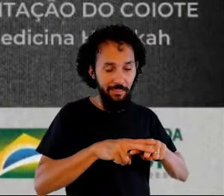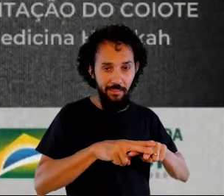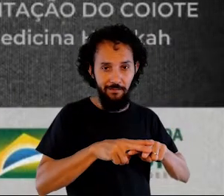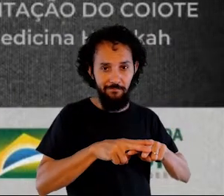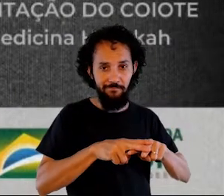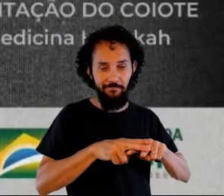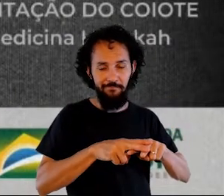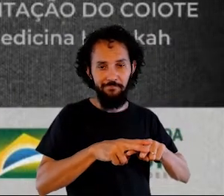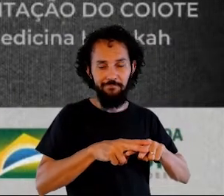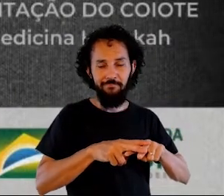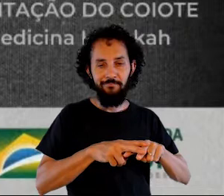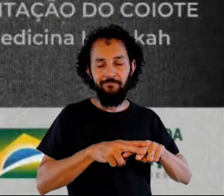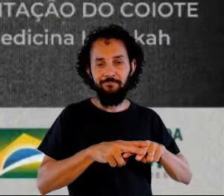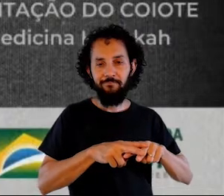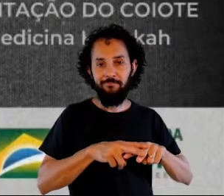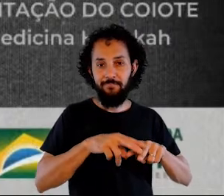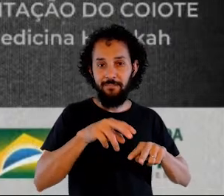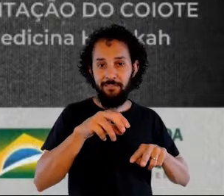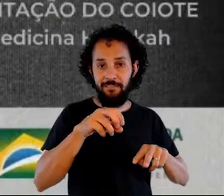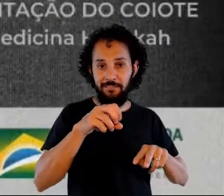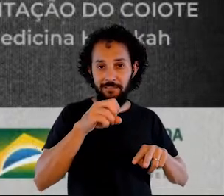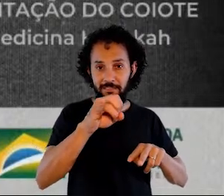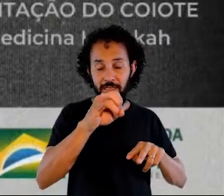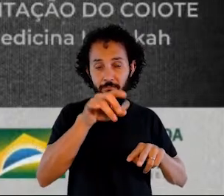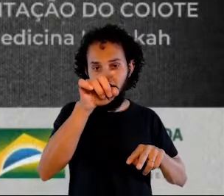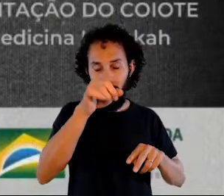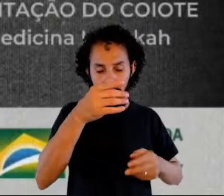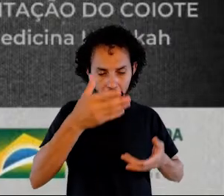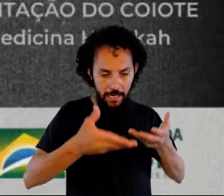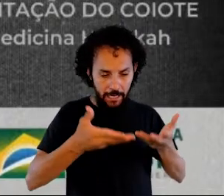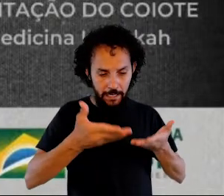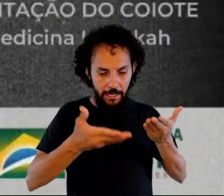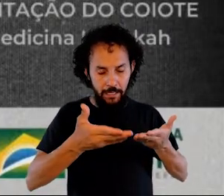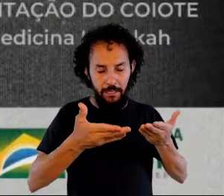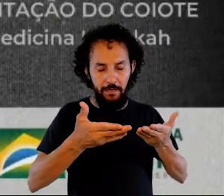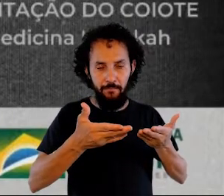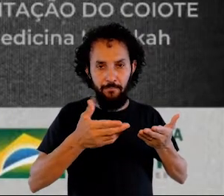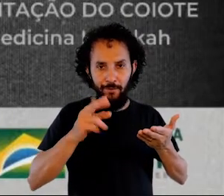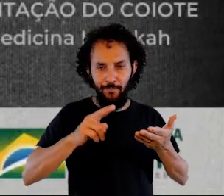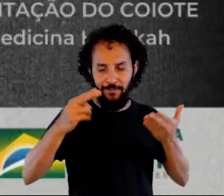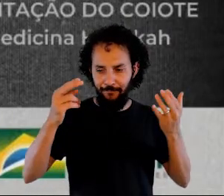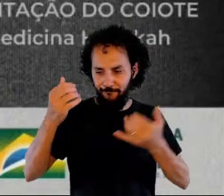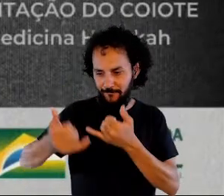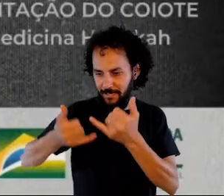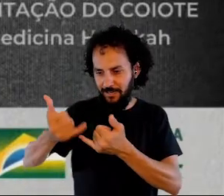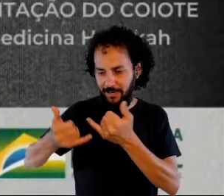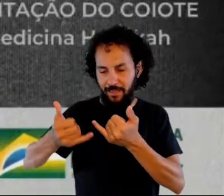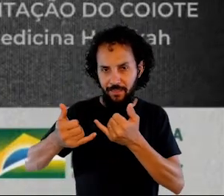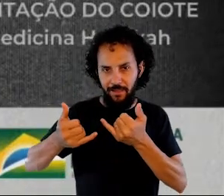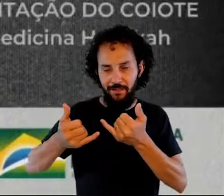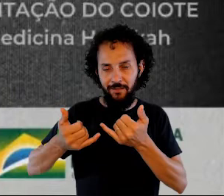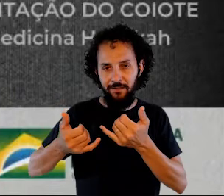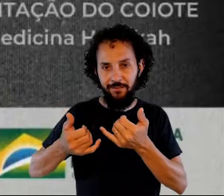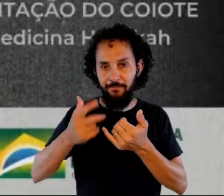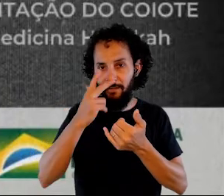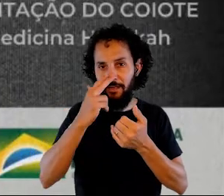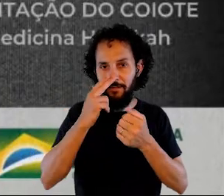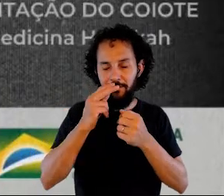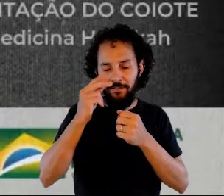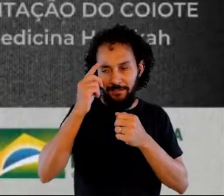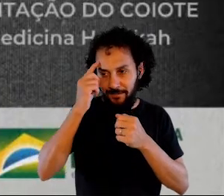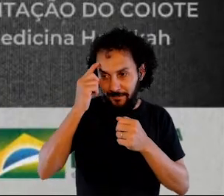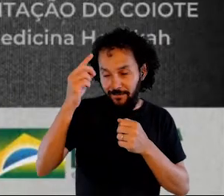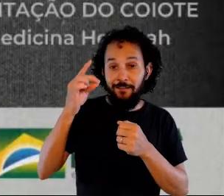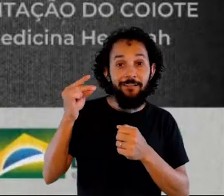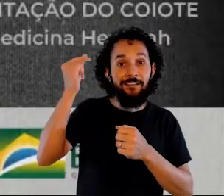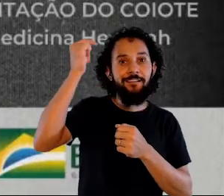Se equilibra o corpo com uma brincadeira física, ele liberta ideias escravizadas